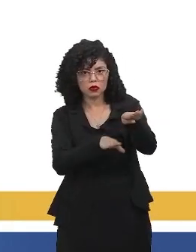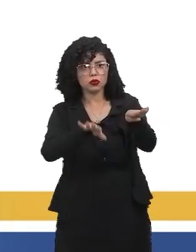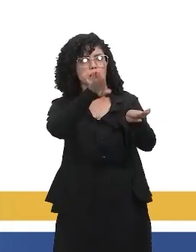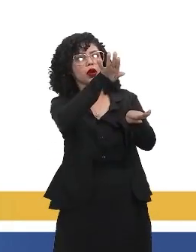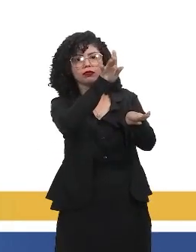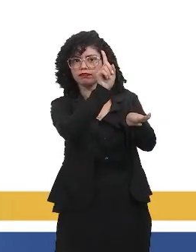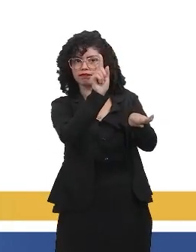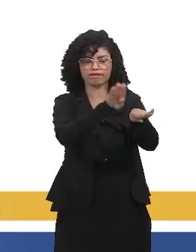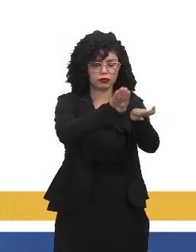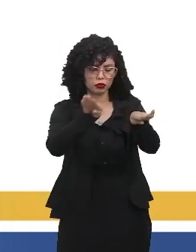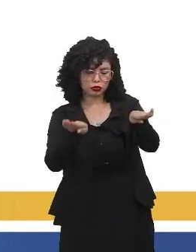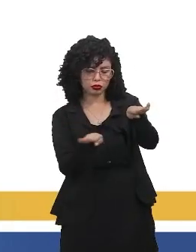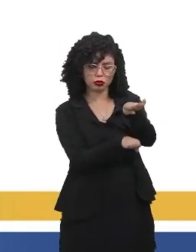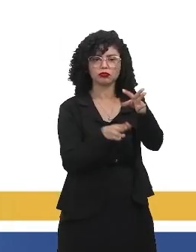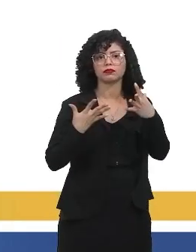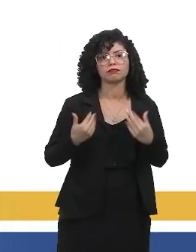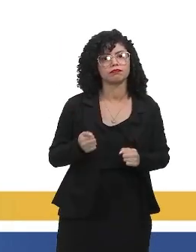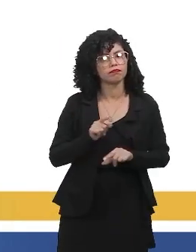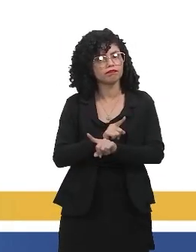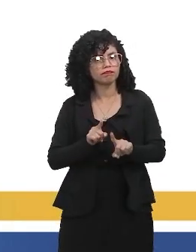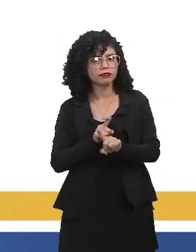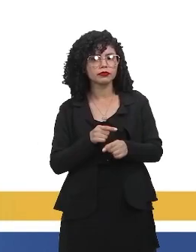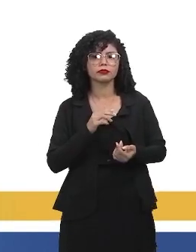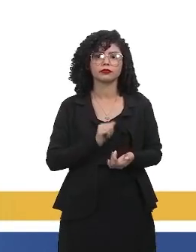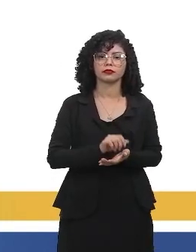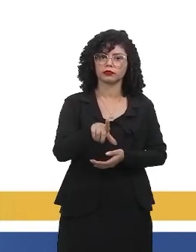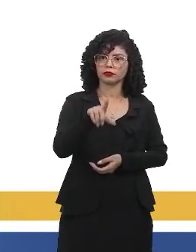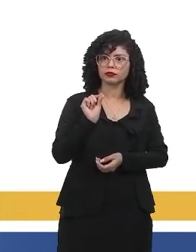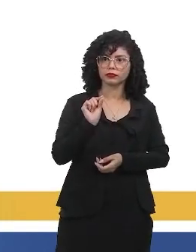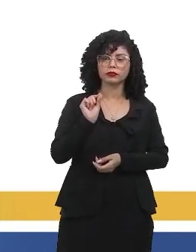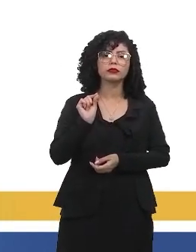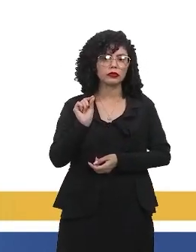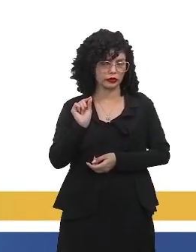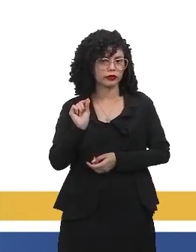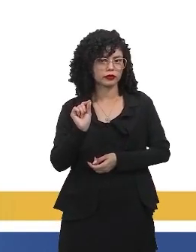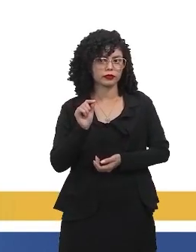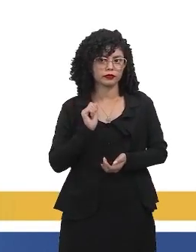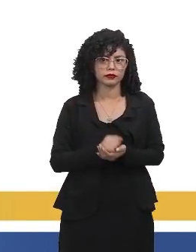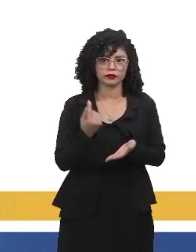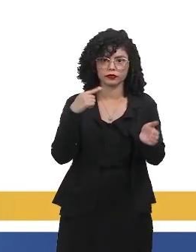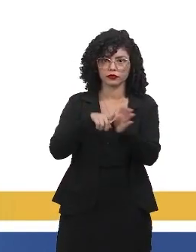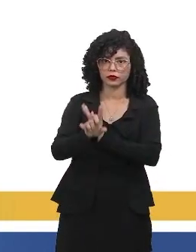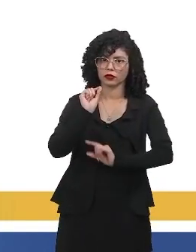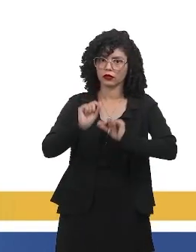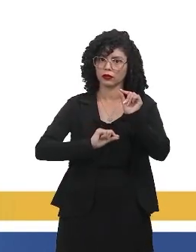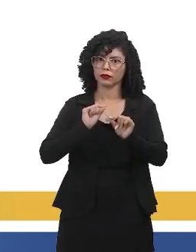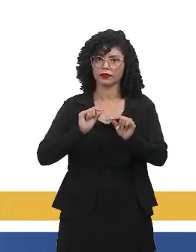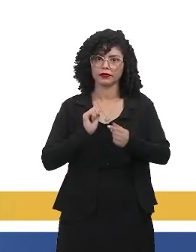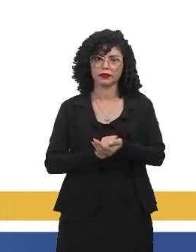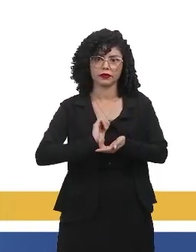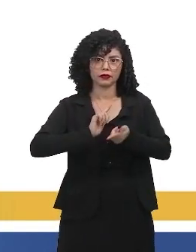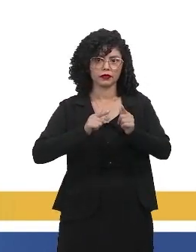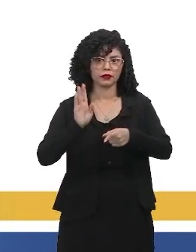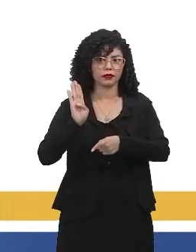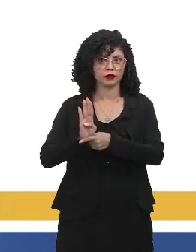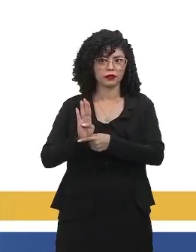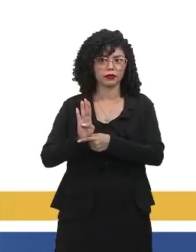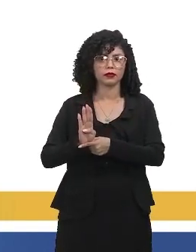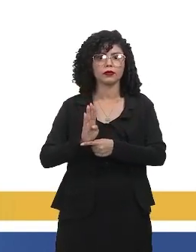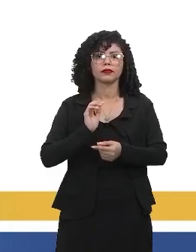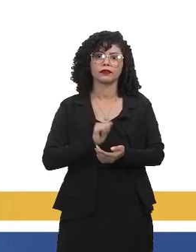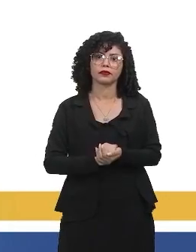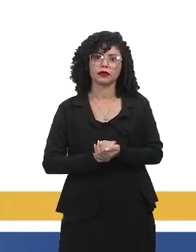aceita. Então, a alternativa correta para essa questão seria a letra B,